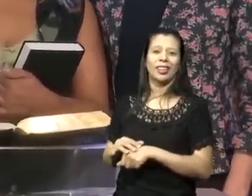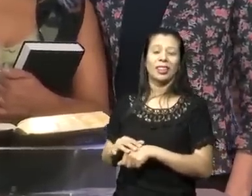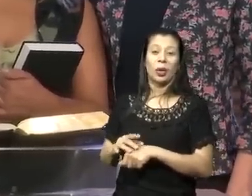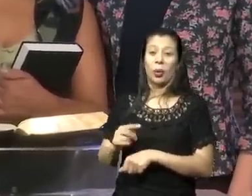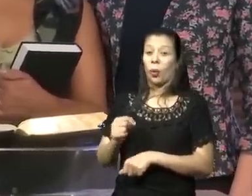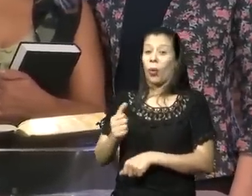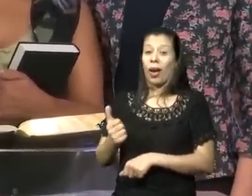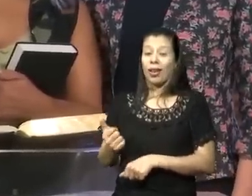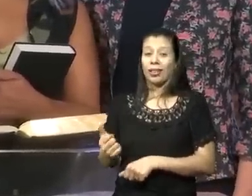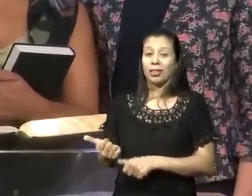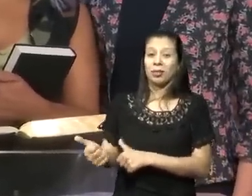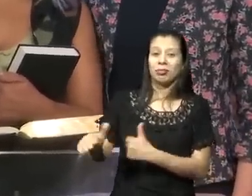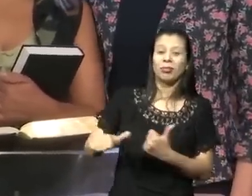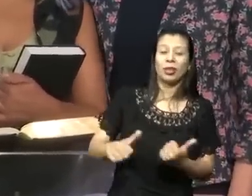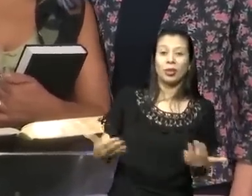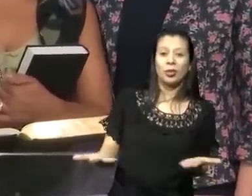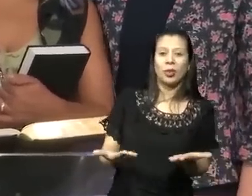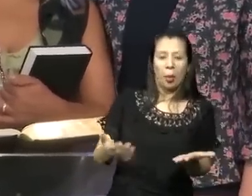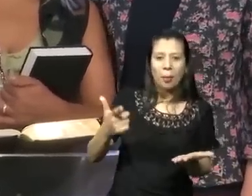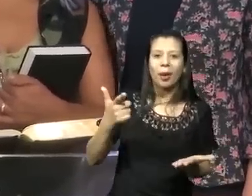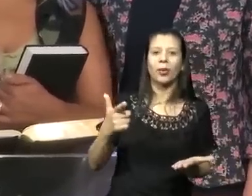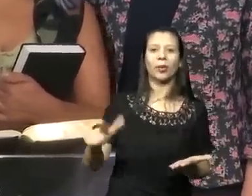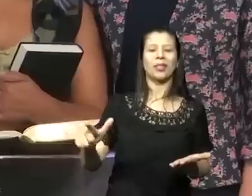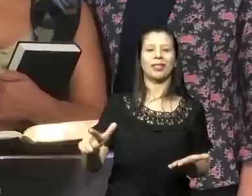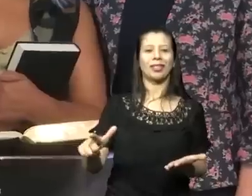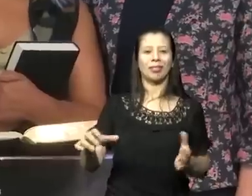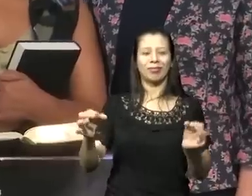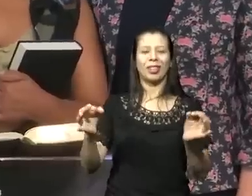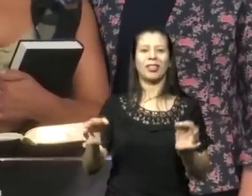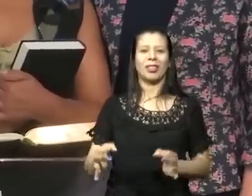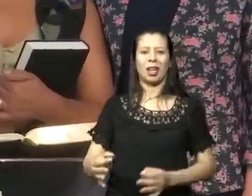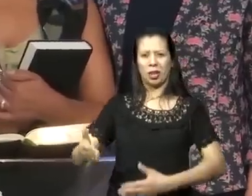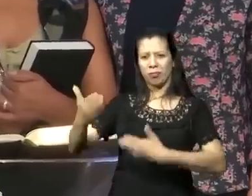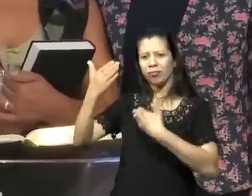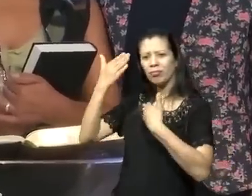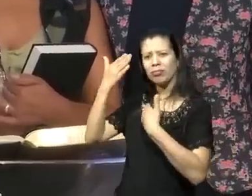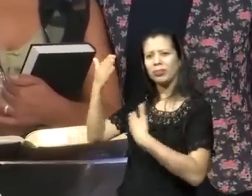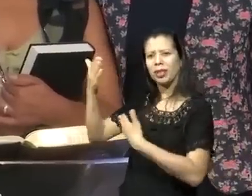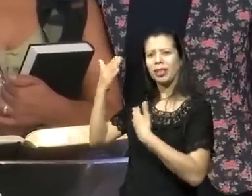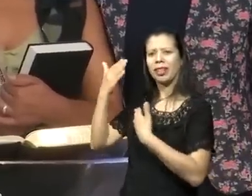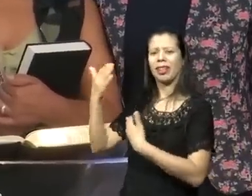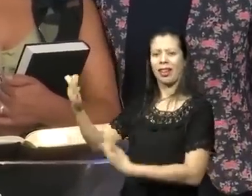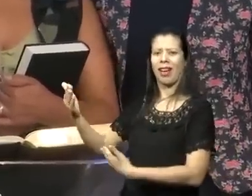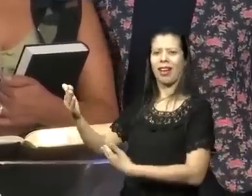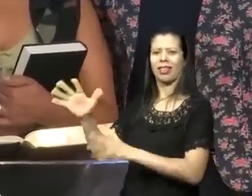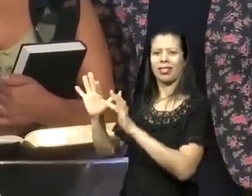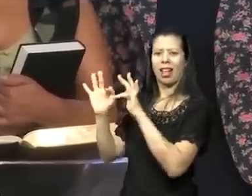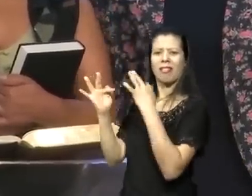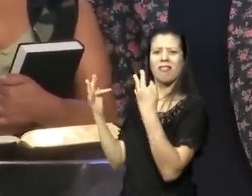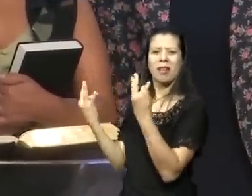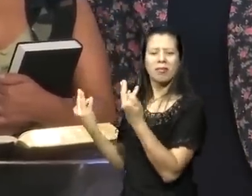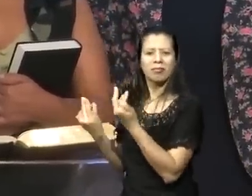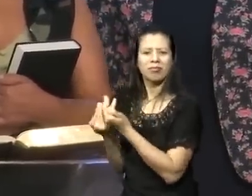missionária né agradecer a Mayara que muitas vezes